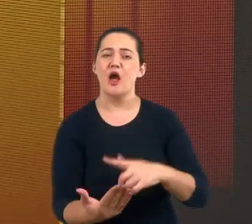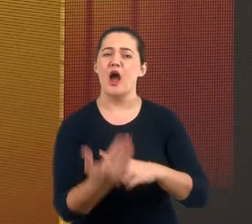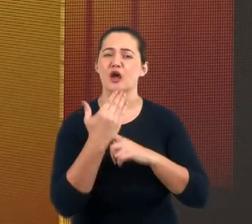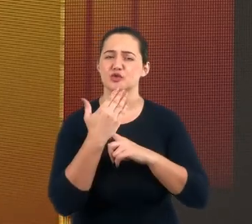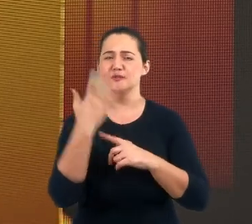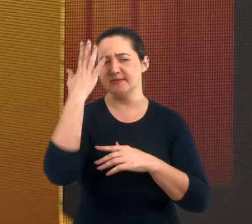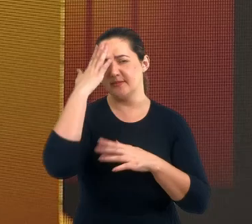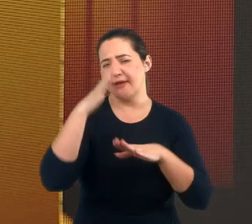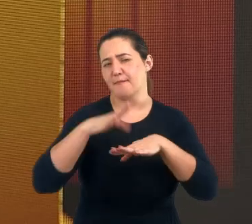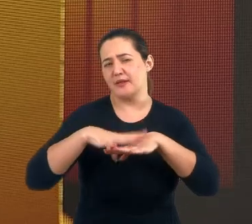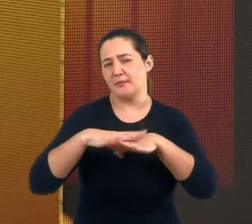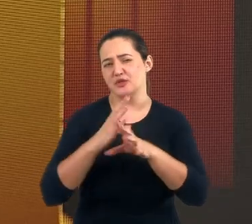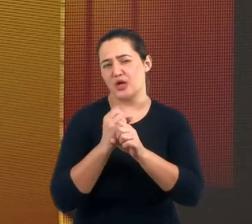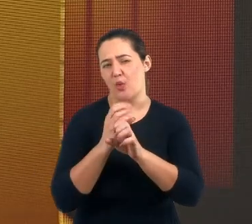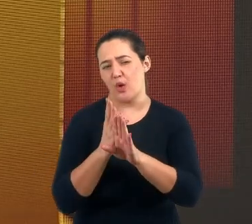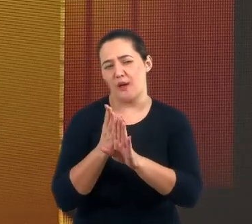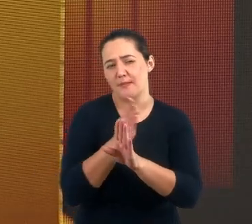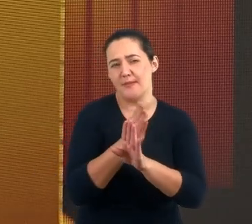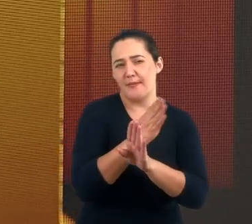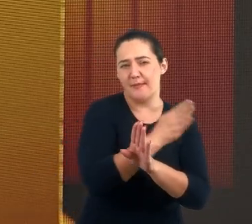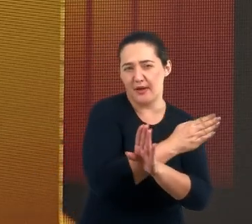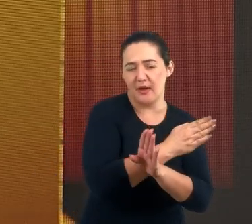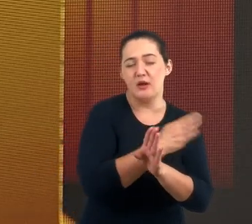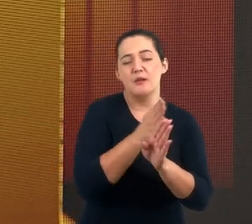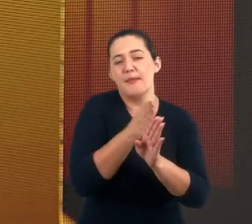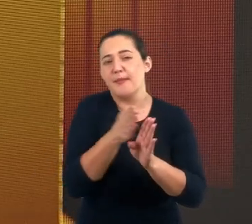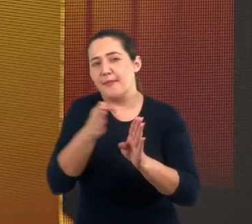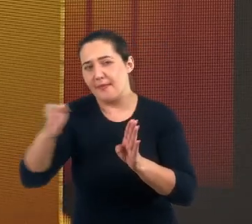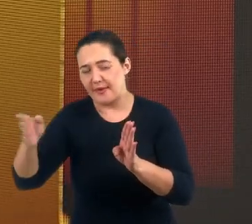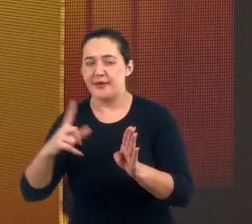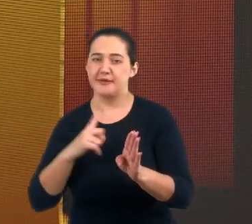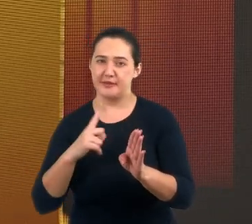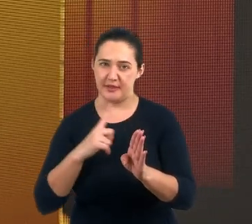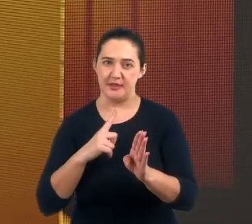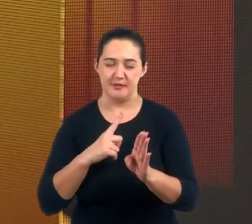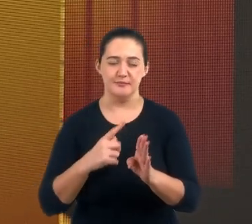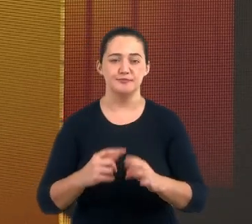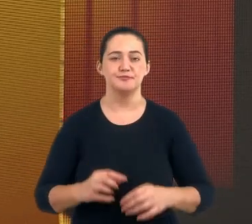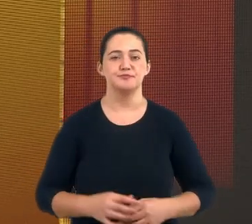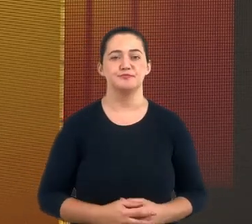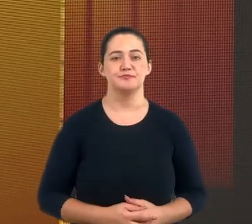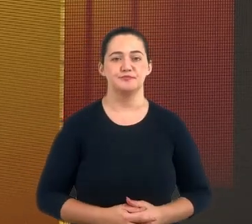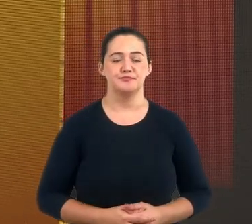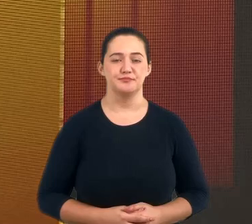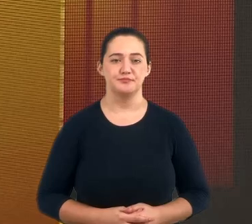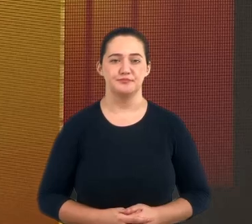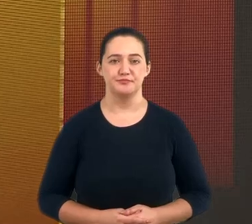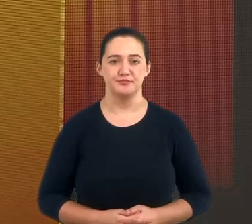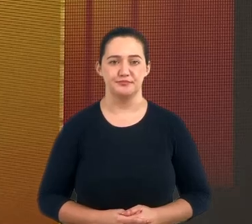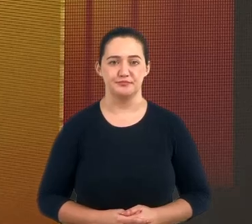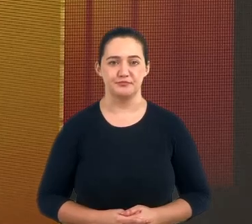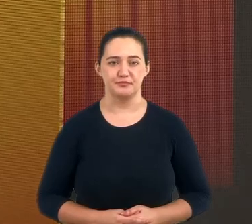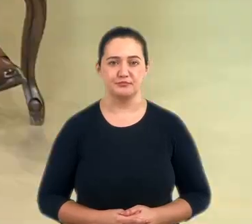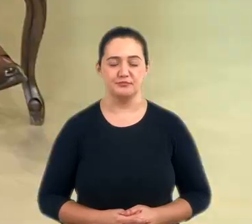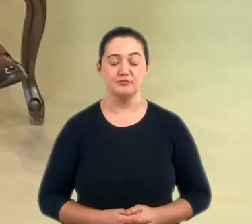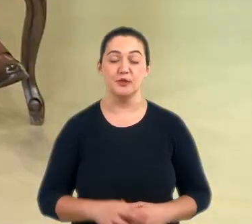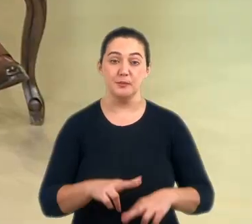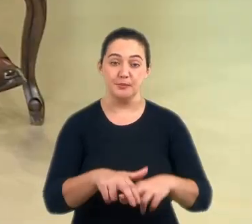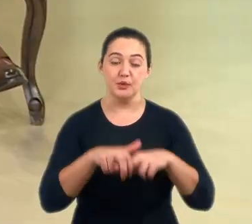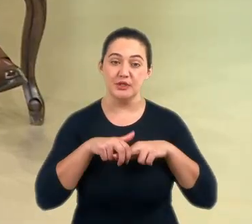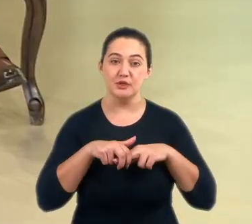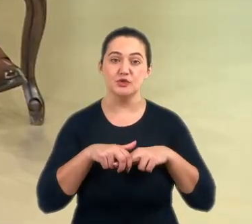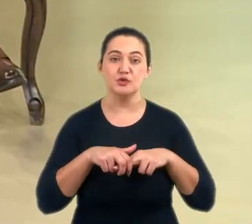a precisar o ano em que Jesus foi crucificado a partir da ajuda dos nossos amigos astrônomos.